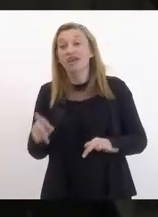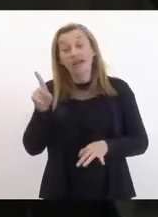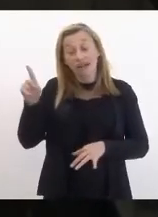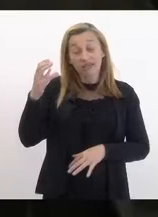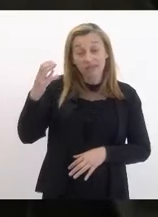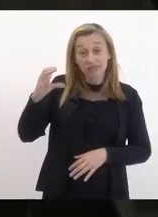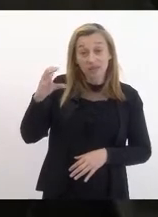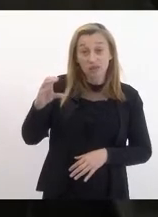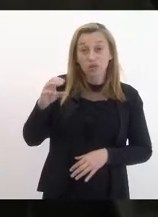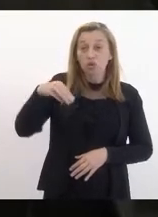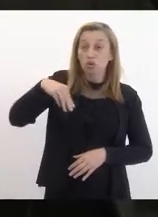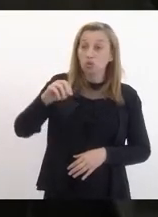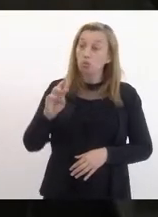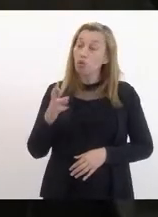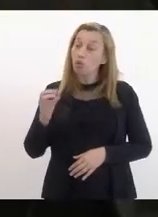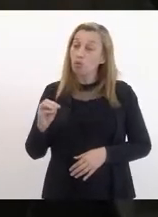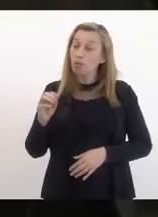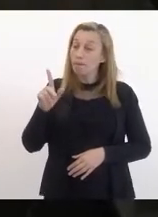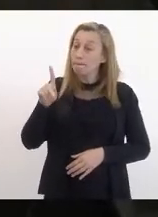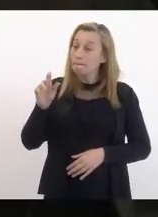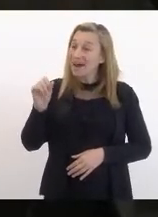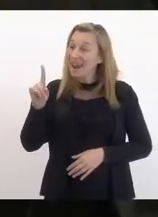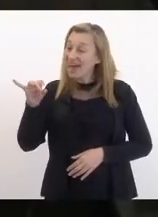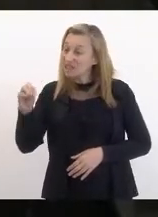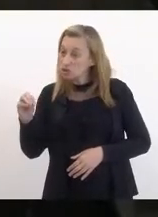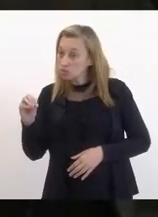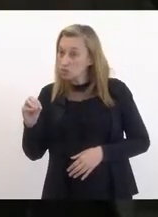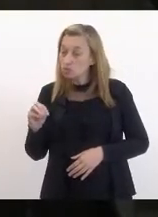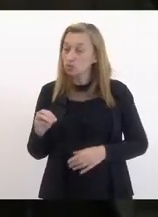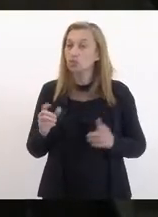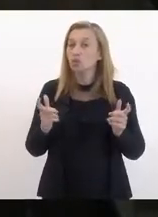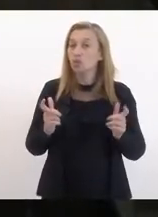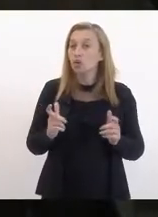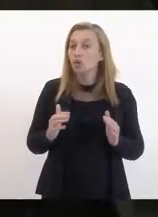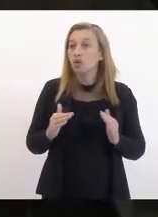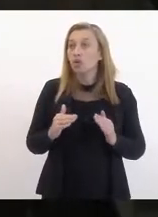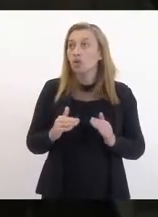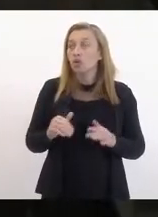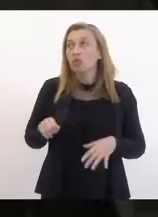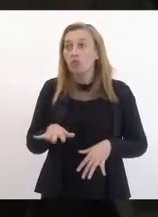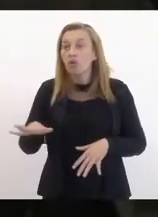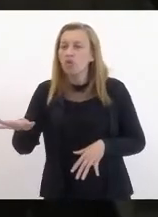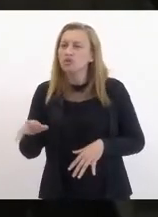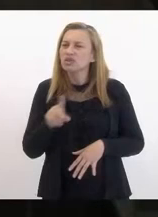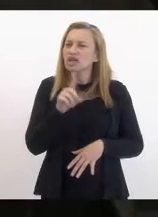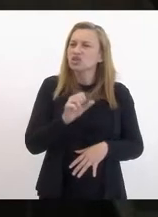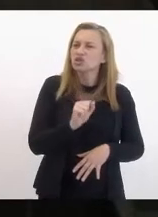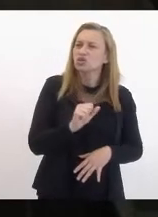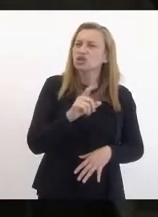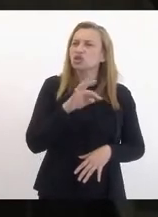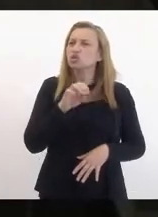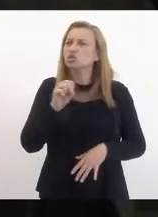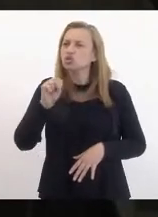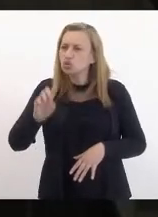no Morro do Palácio, ali, um morro situado na zona sul do Rio,